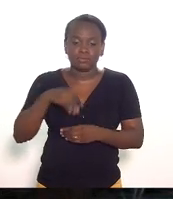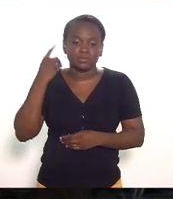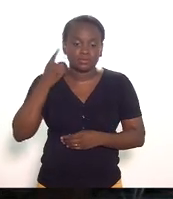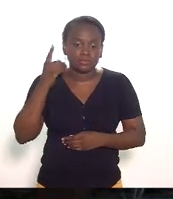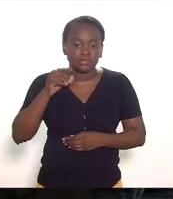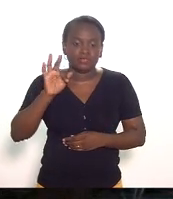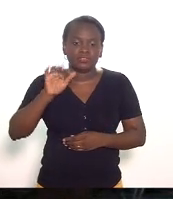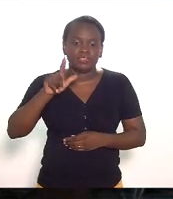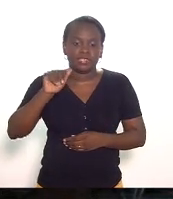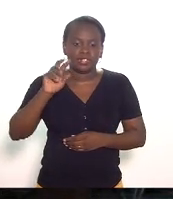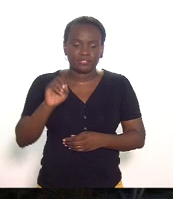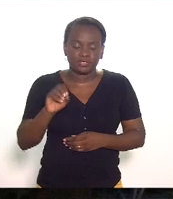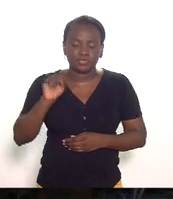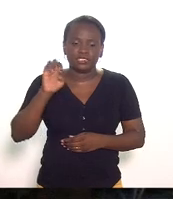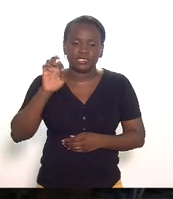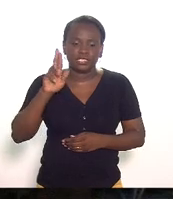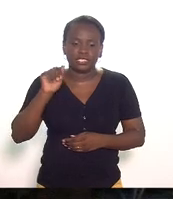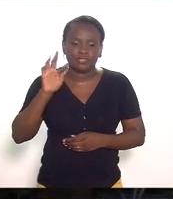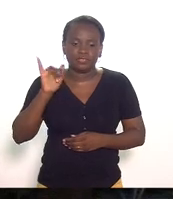o deputado Flávio Serafim.